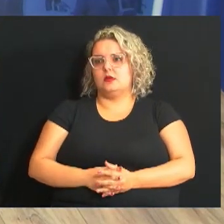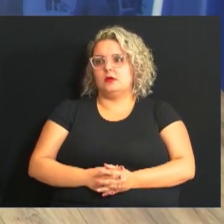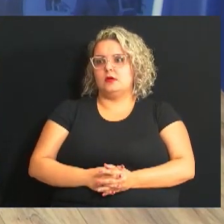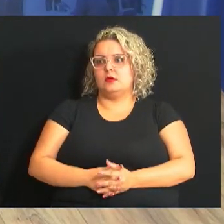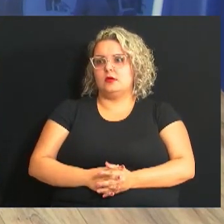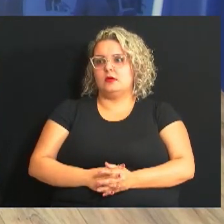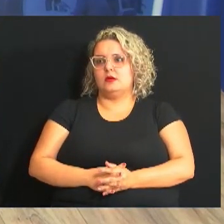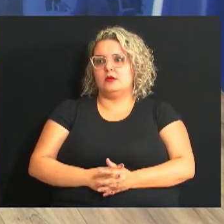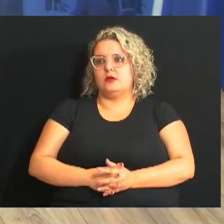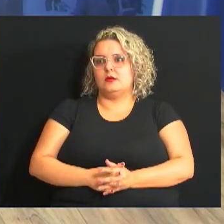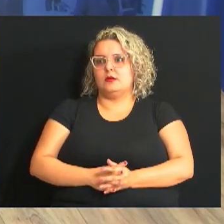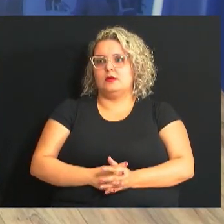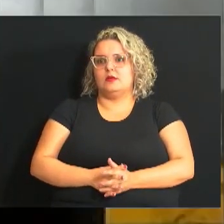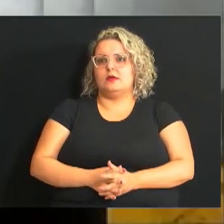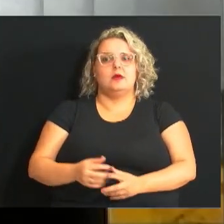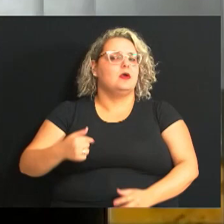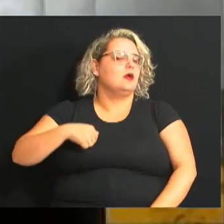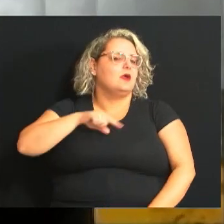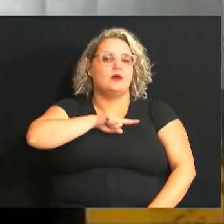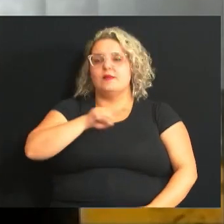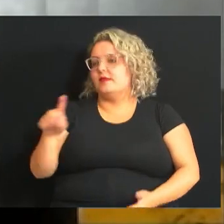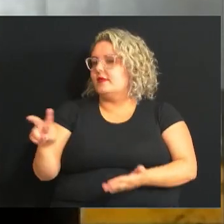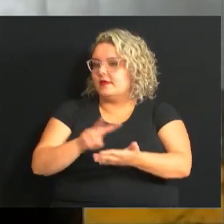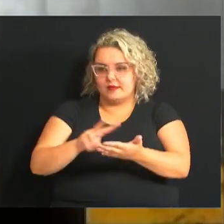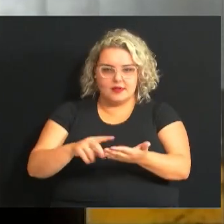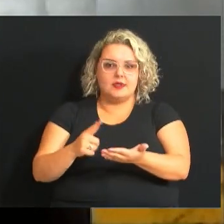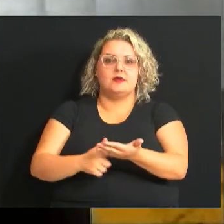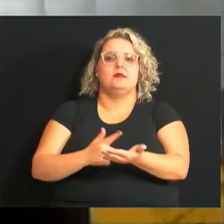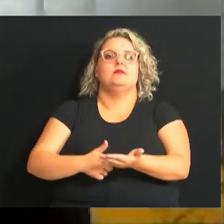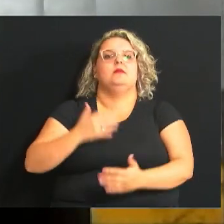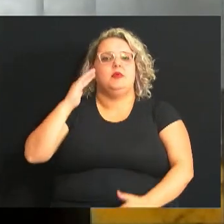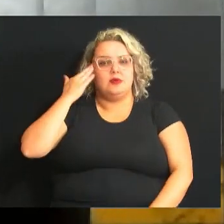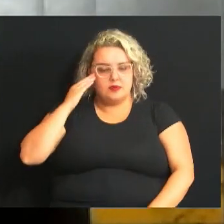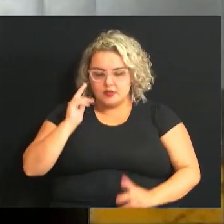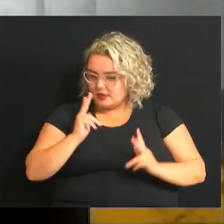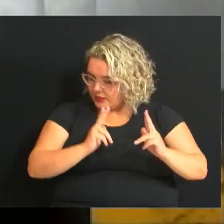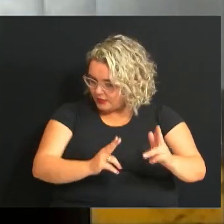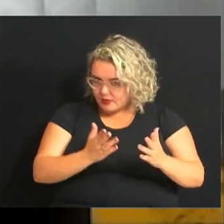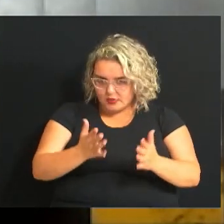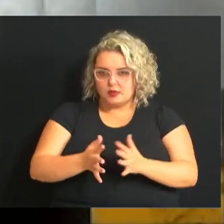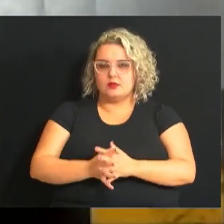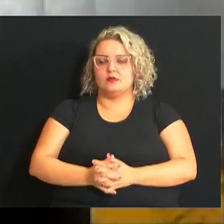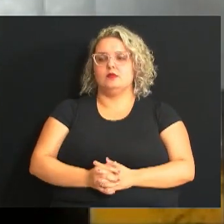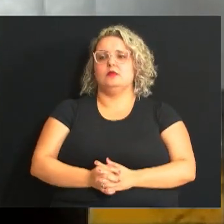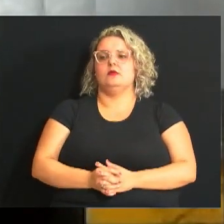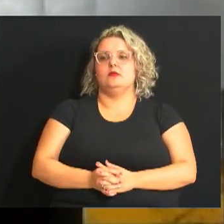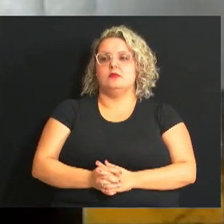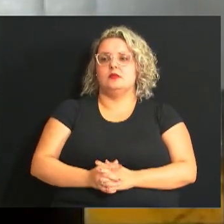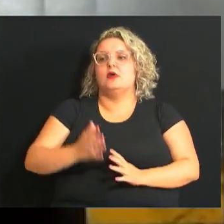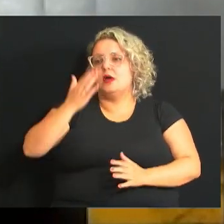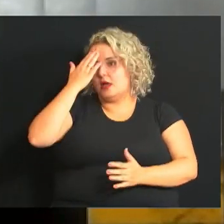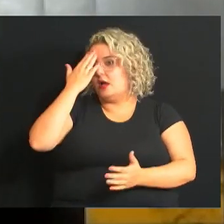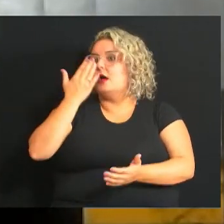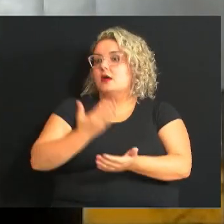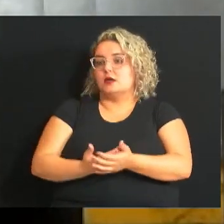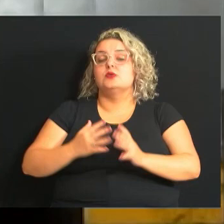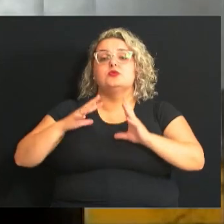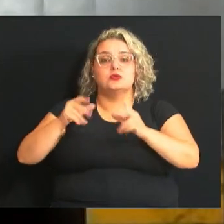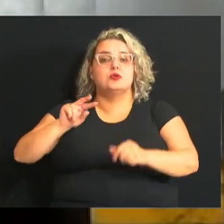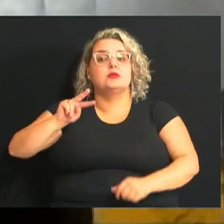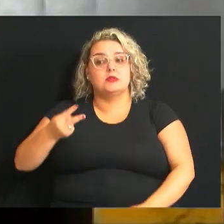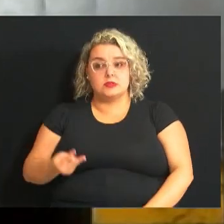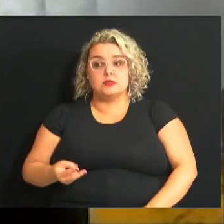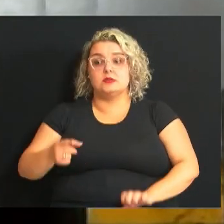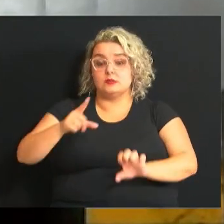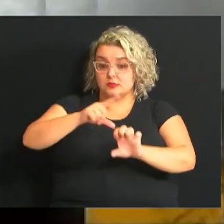Eu não li esse livro, mas eu entendo exatamente dessa forma. Acredito que todas as vezes, e o empreendedor, né,